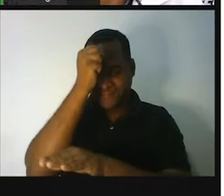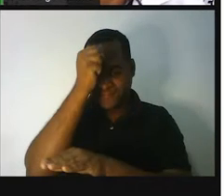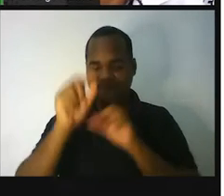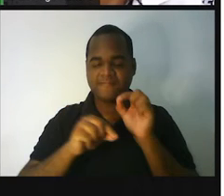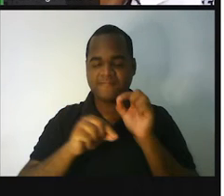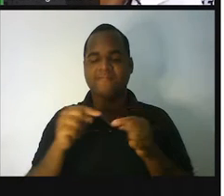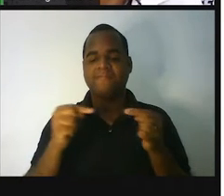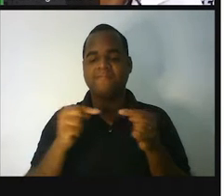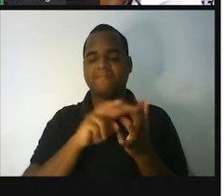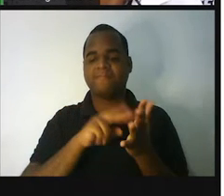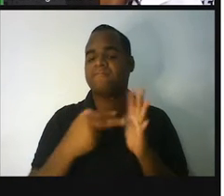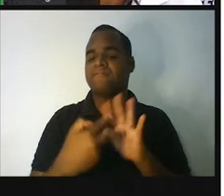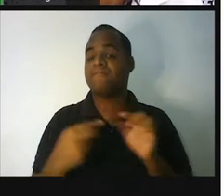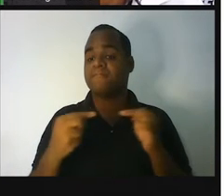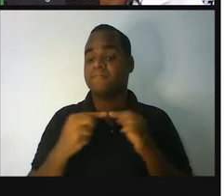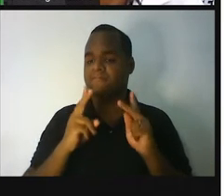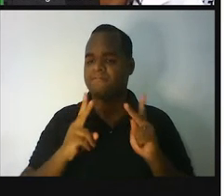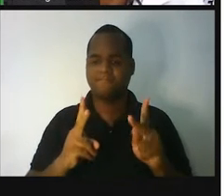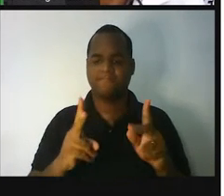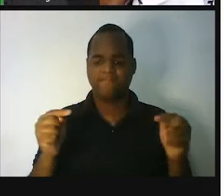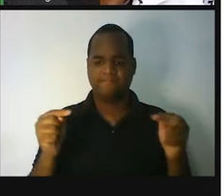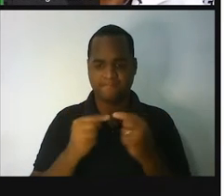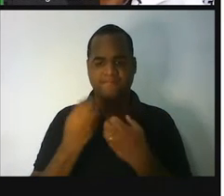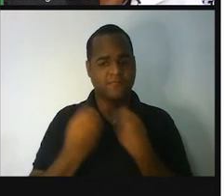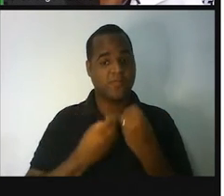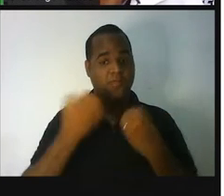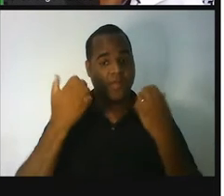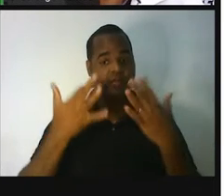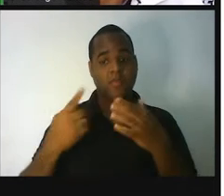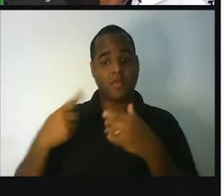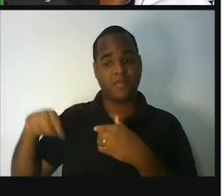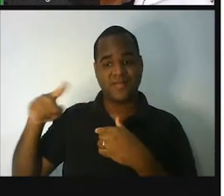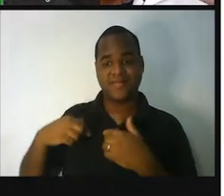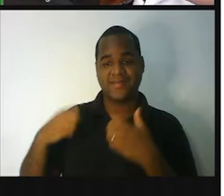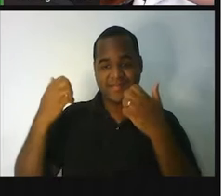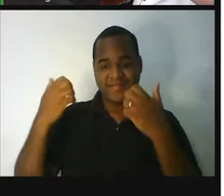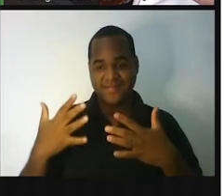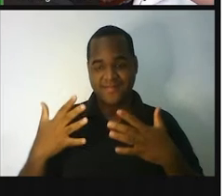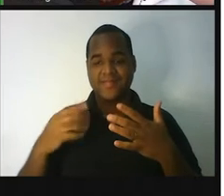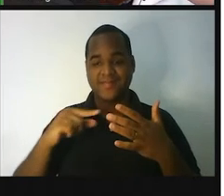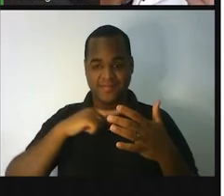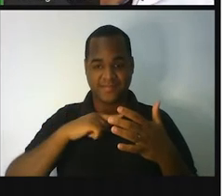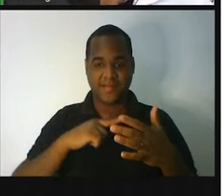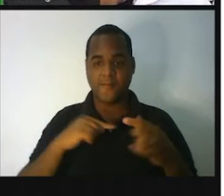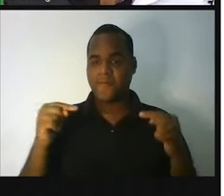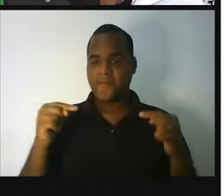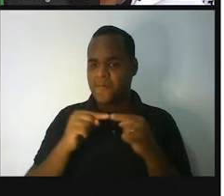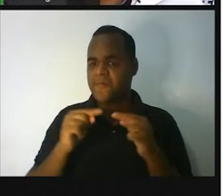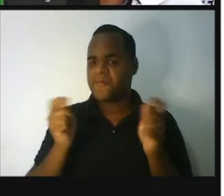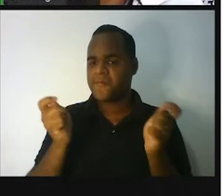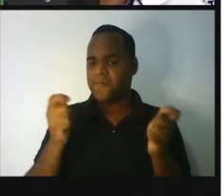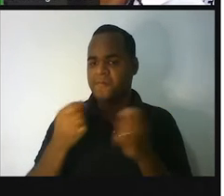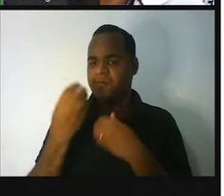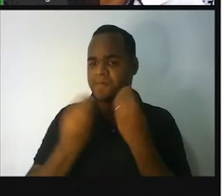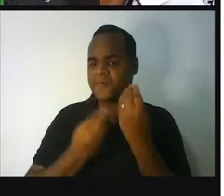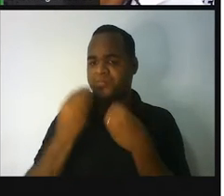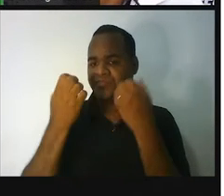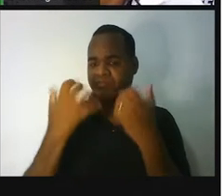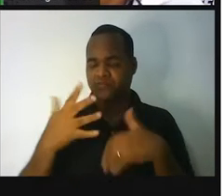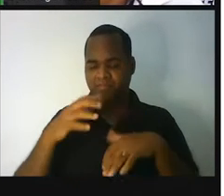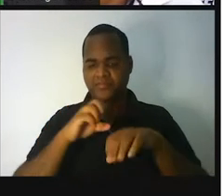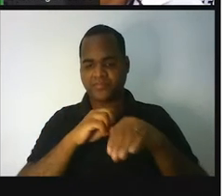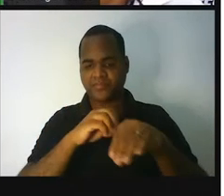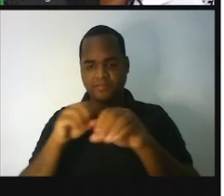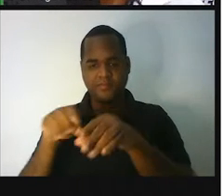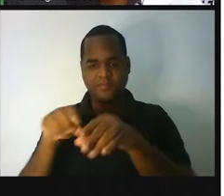ela vai funcionar como uma continuação da aula anterior essa aqui para algum número sete e nessa aula a